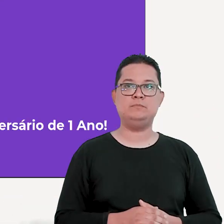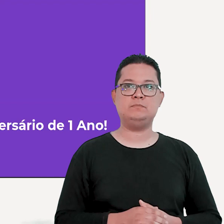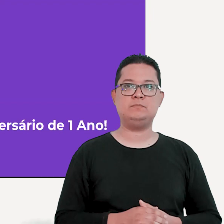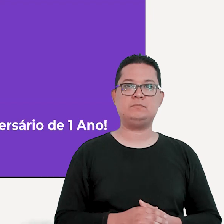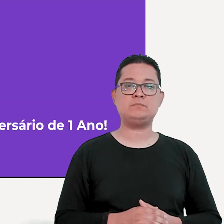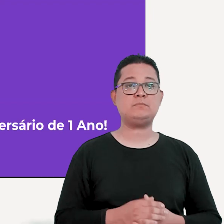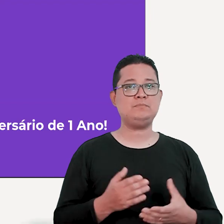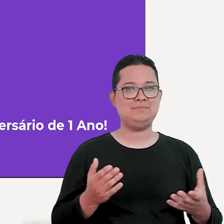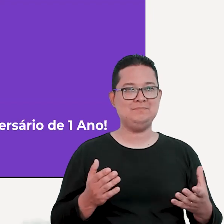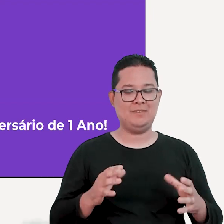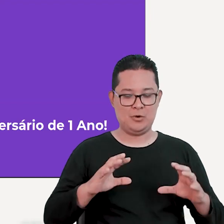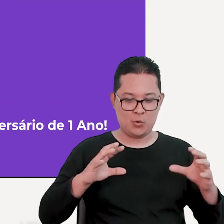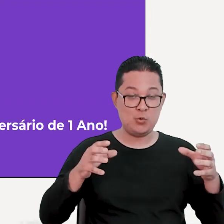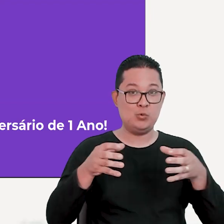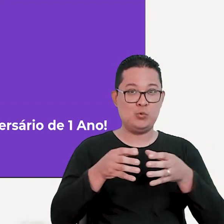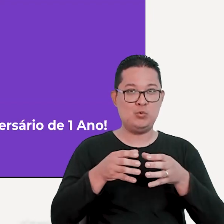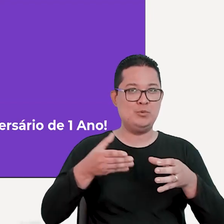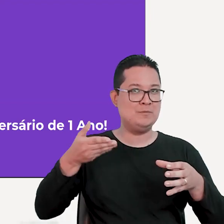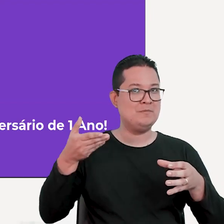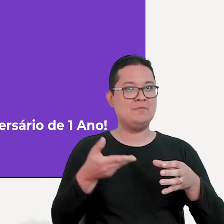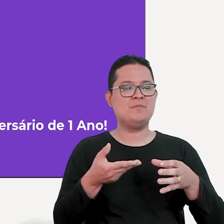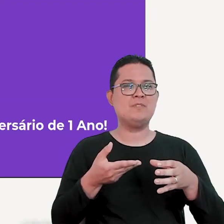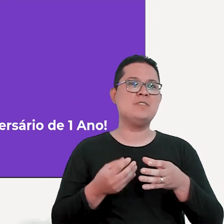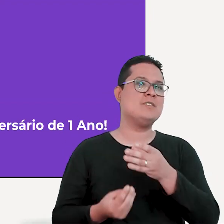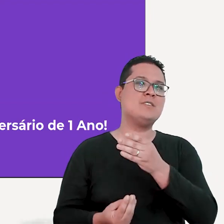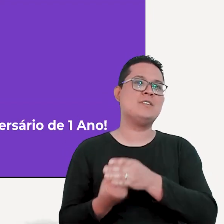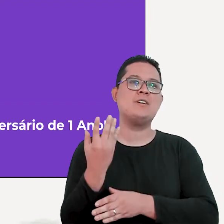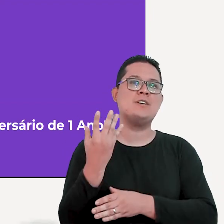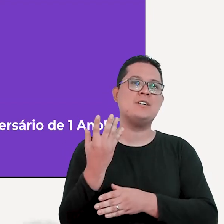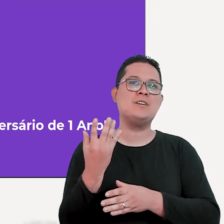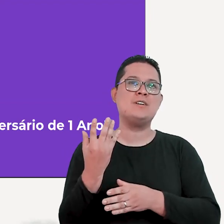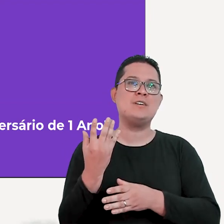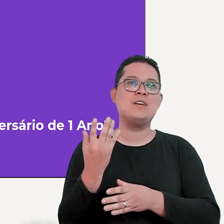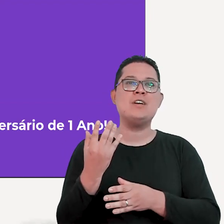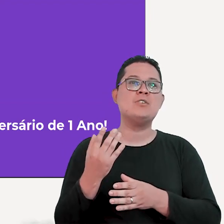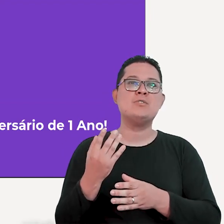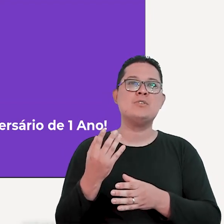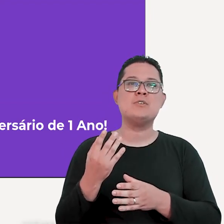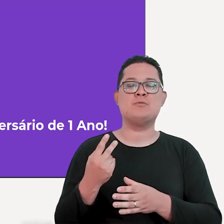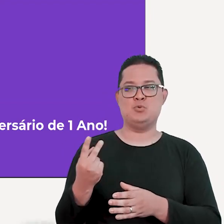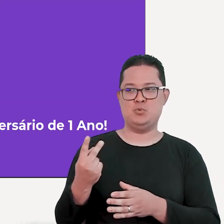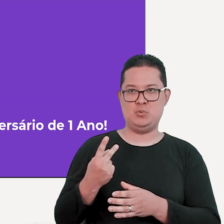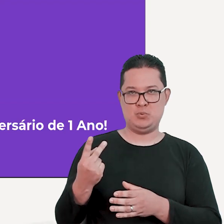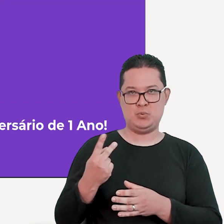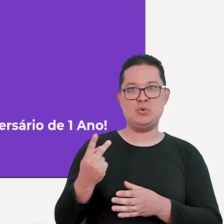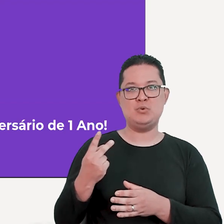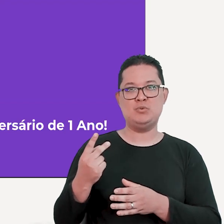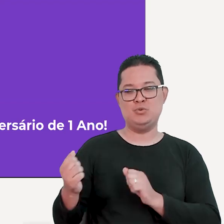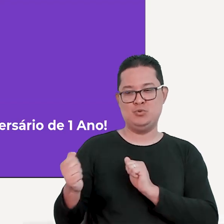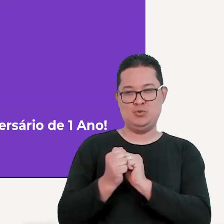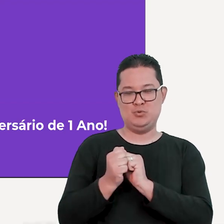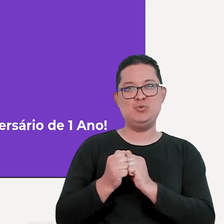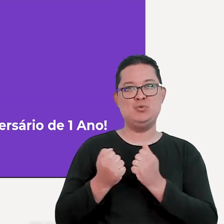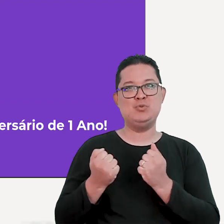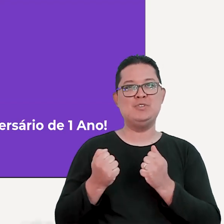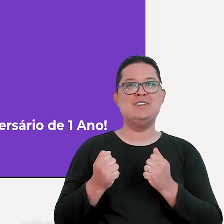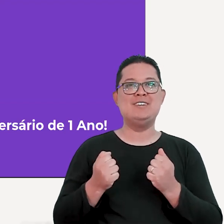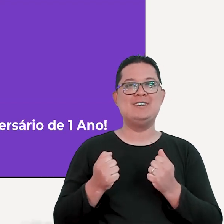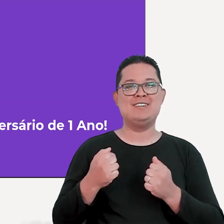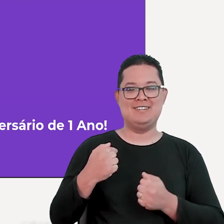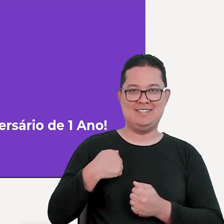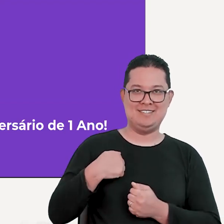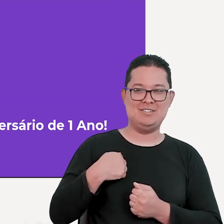O Clube do X-Writing, ele nasceu ali de uma parceria minha e da Alê, né? E